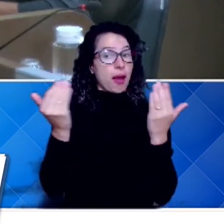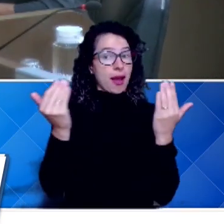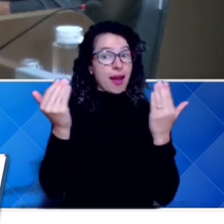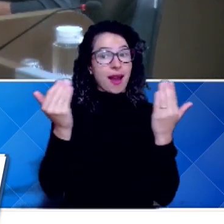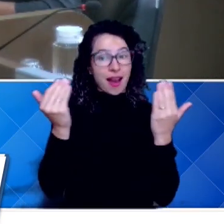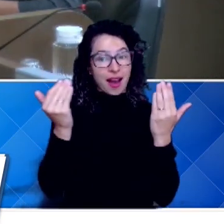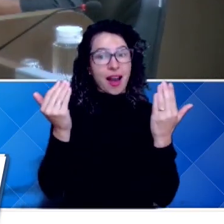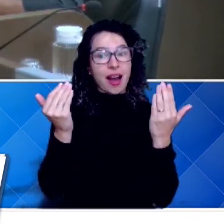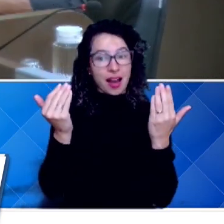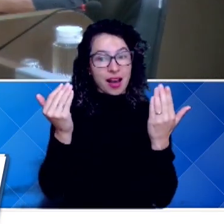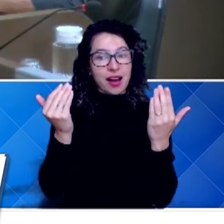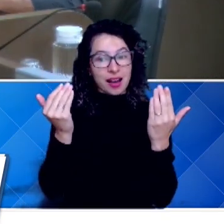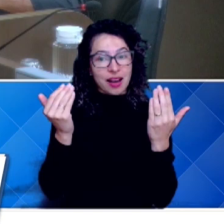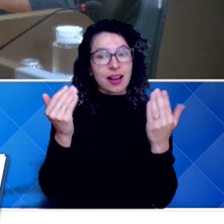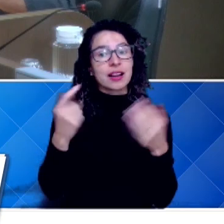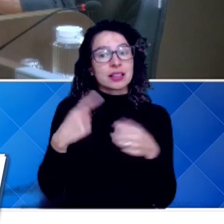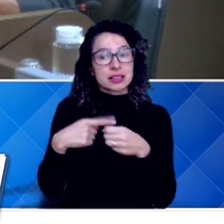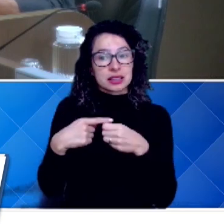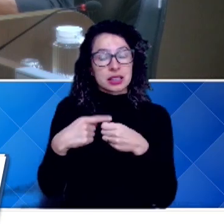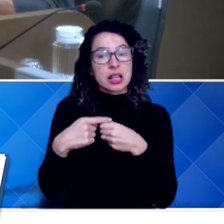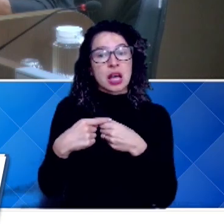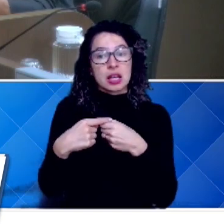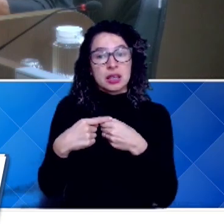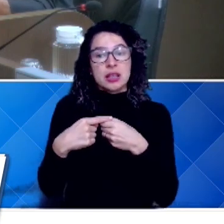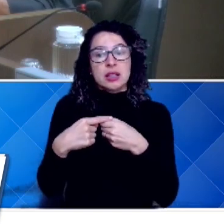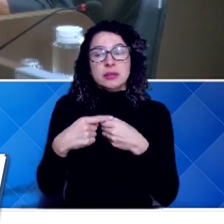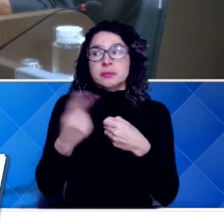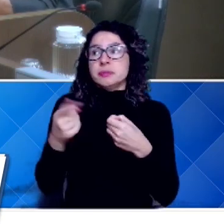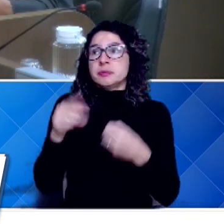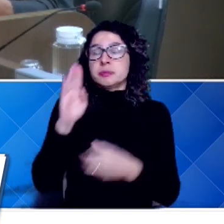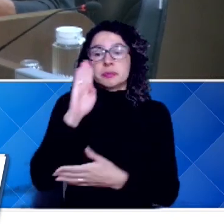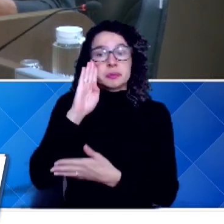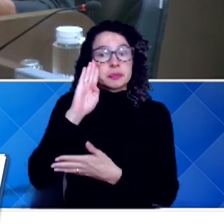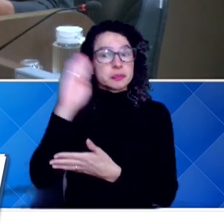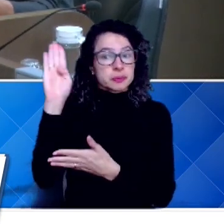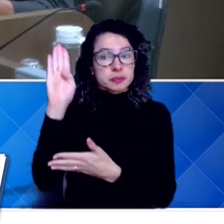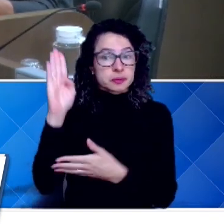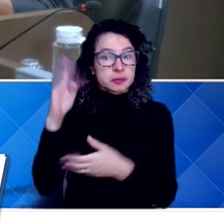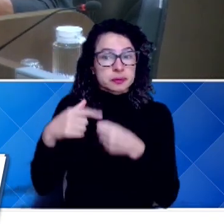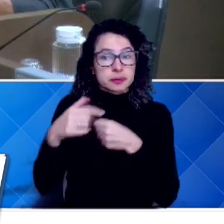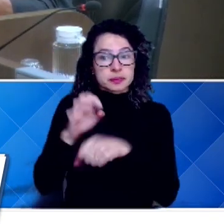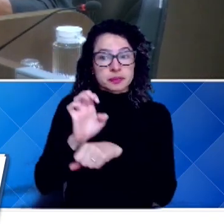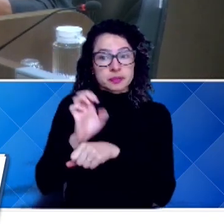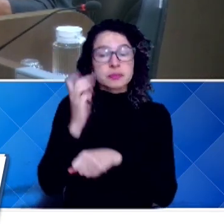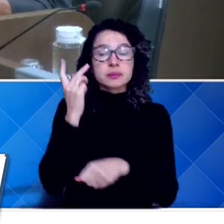cidade que está, uma das principais cidades do estado de São Paulo,